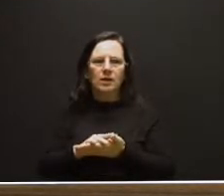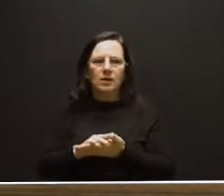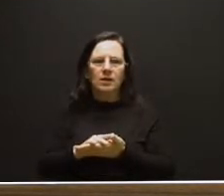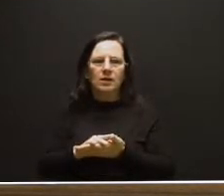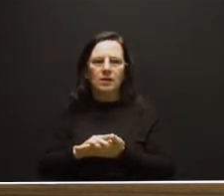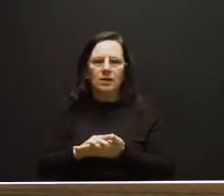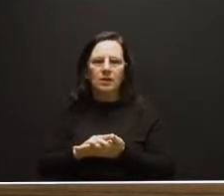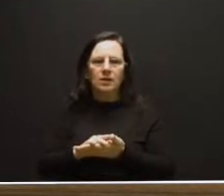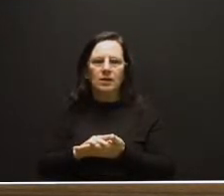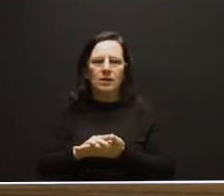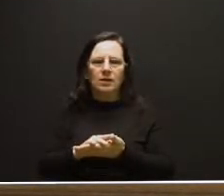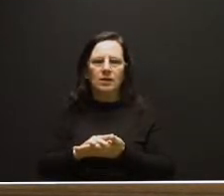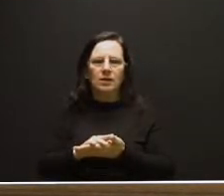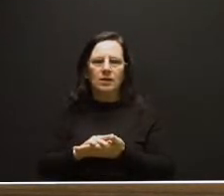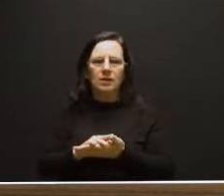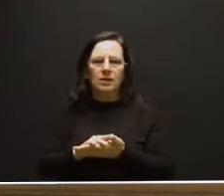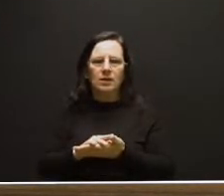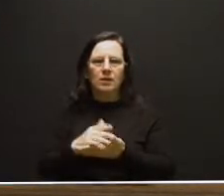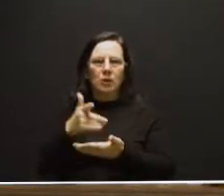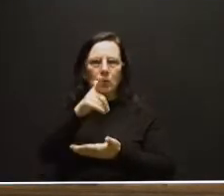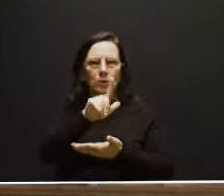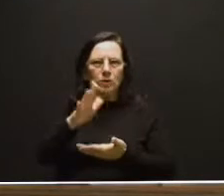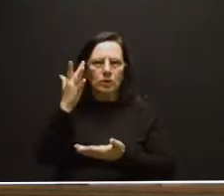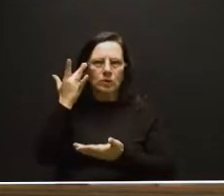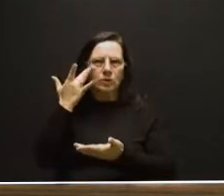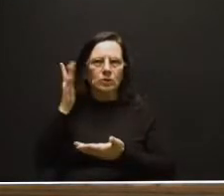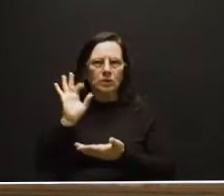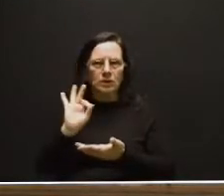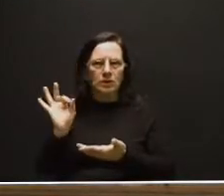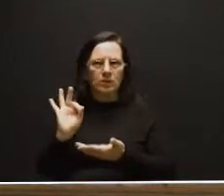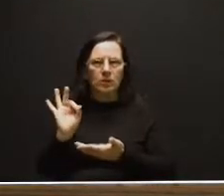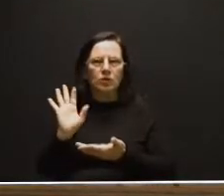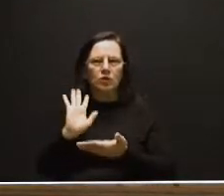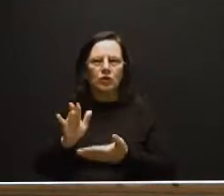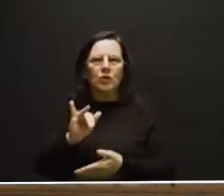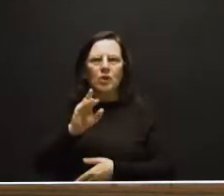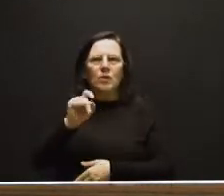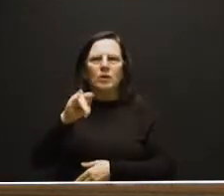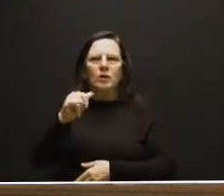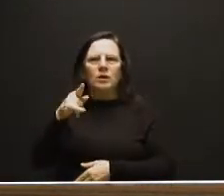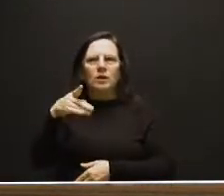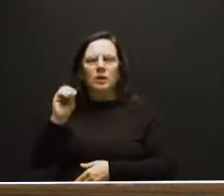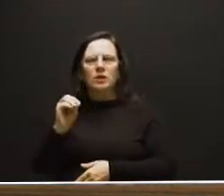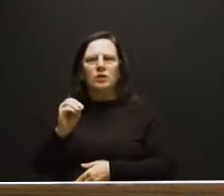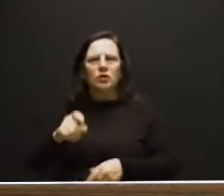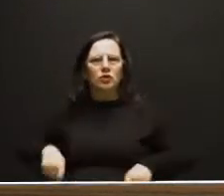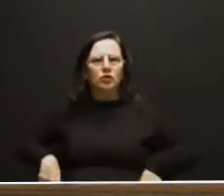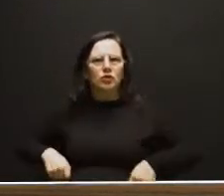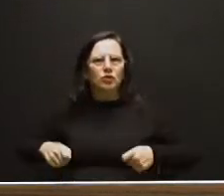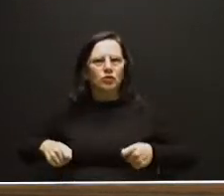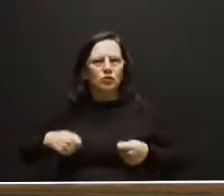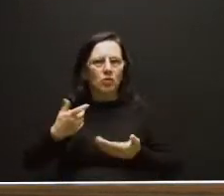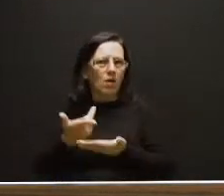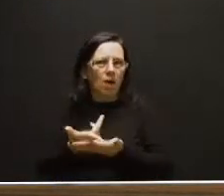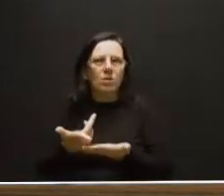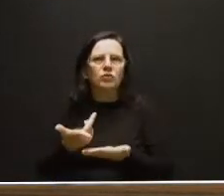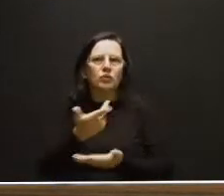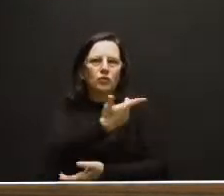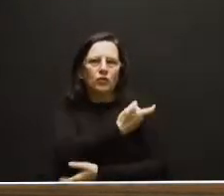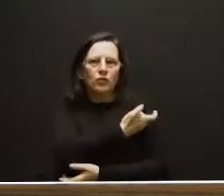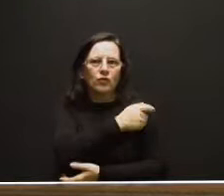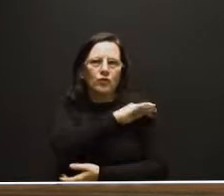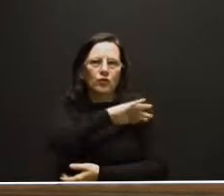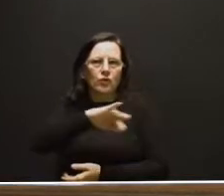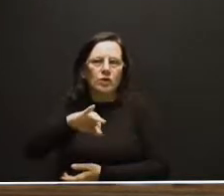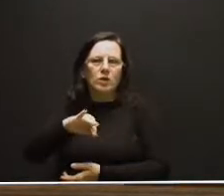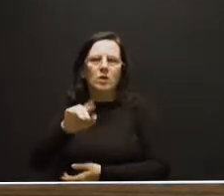exposição da contaminação por não saber seja foi imunizado e reduziria os gastos com a dupla vacinação com a perda do